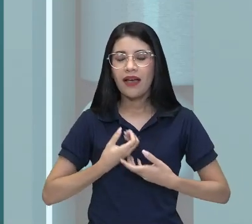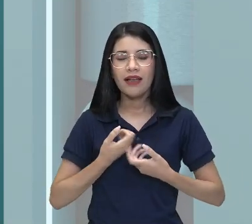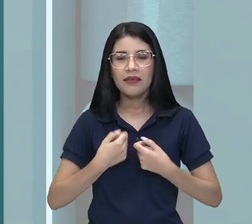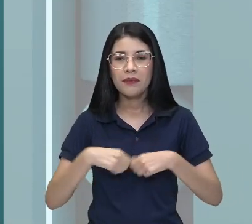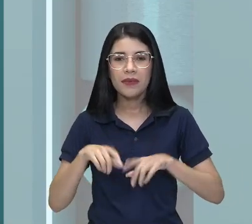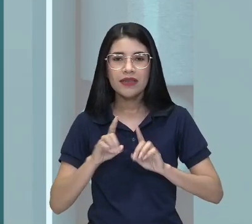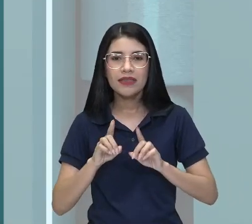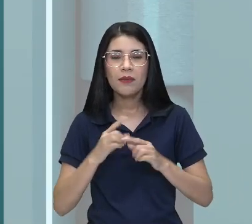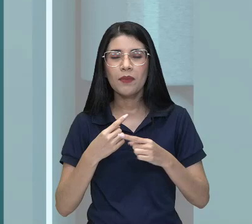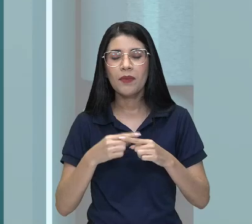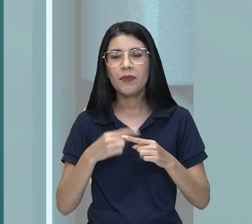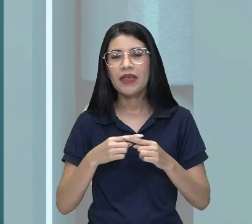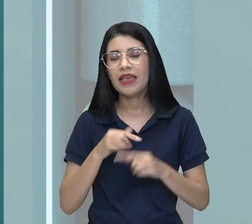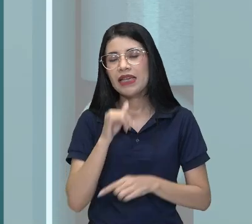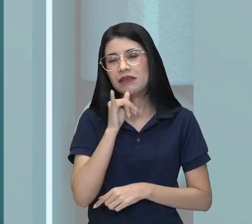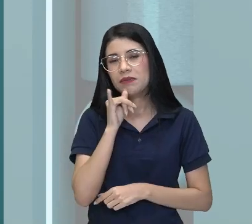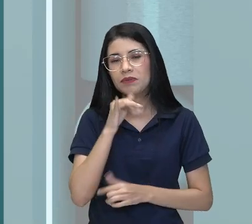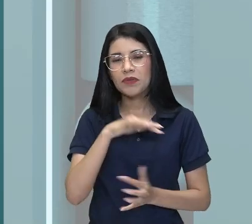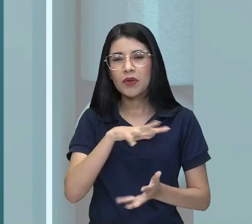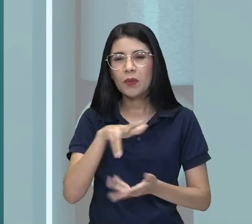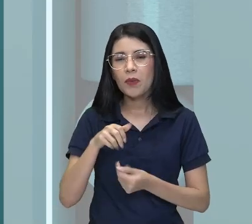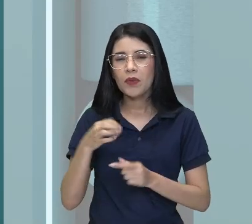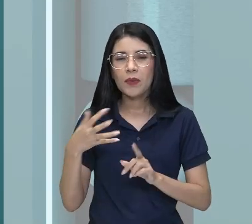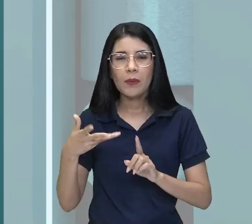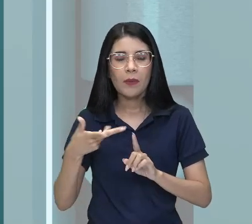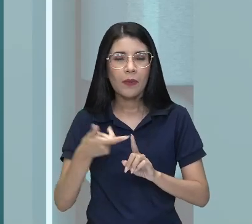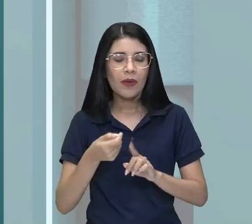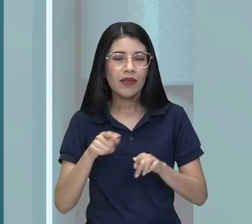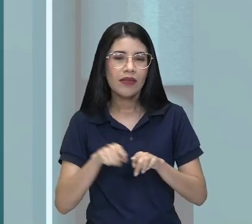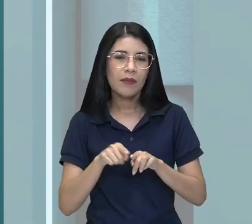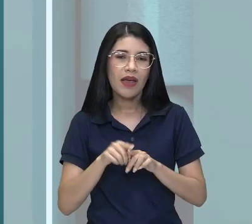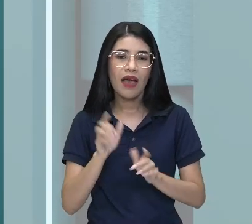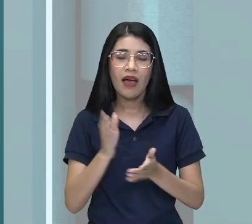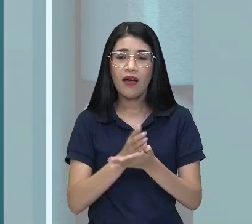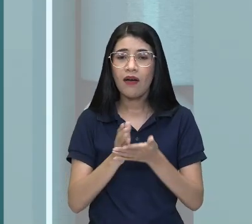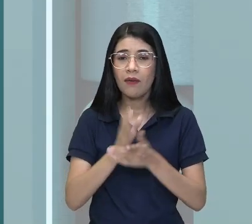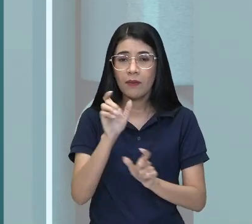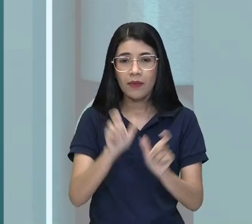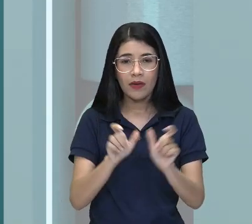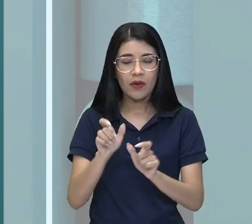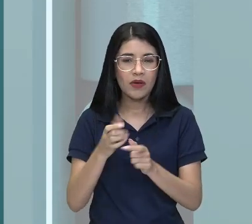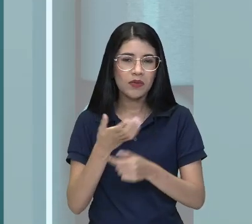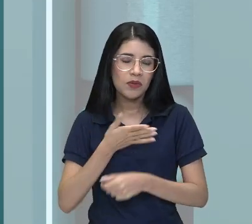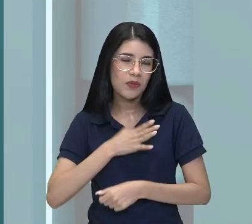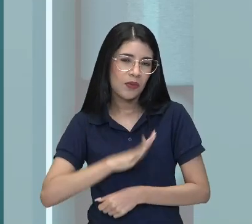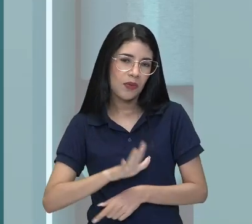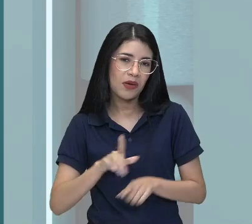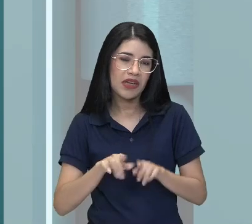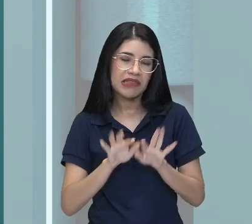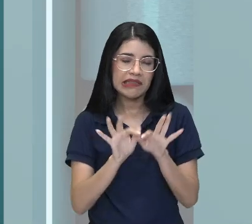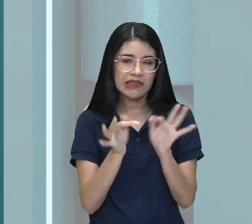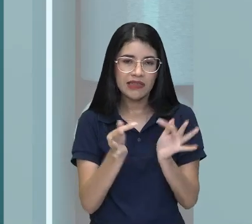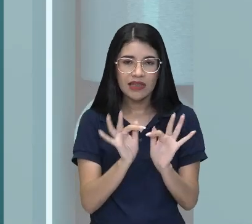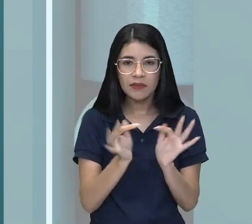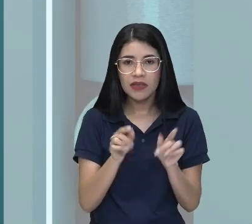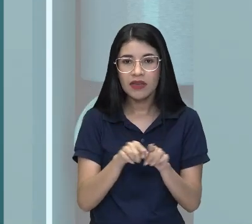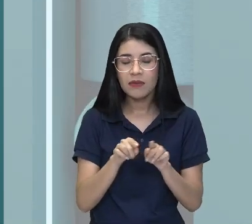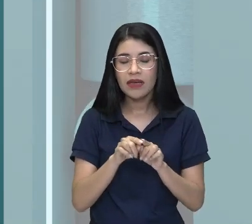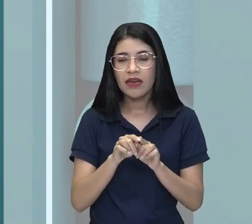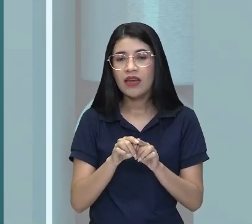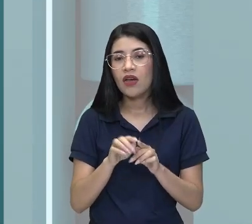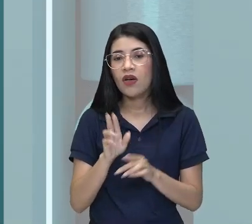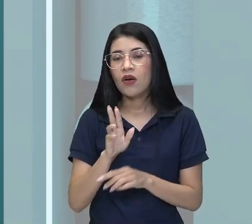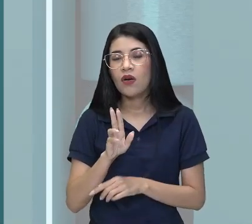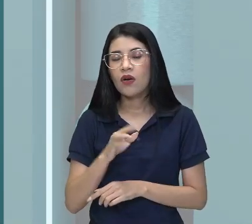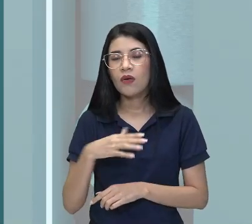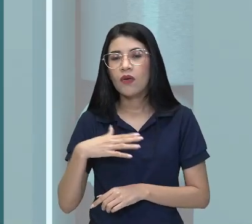mundo mais colorido, vamos dizer assim. Tem aquelas pessoas que já não gostam muito, já são a mais simples, já são principalmente monocromáticas,